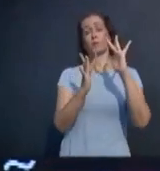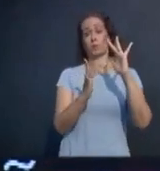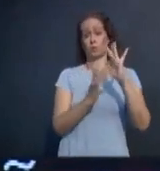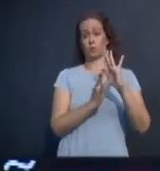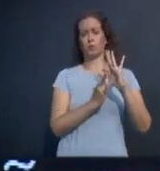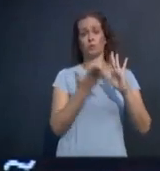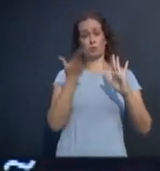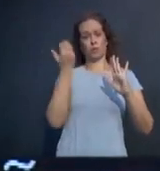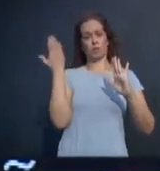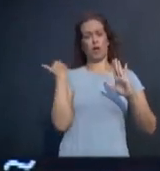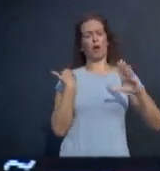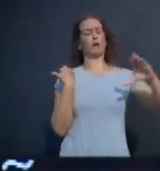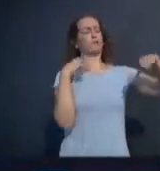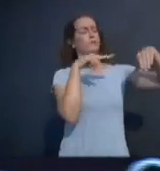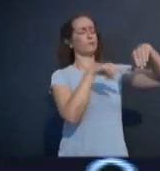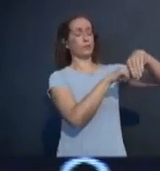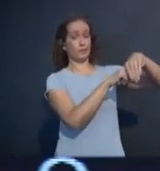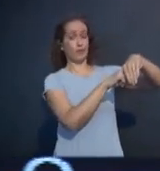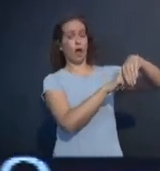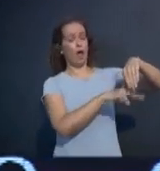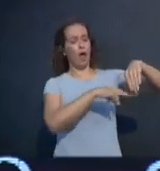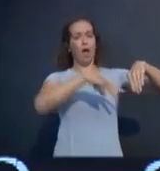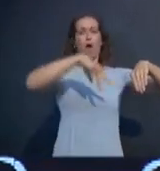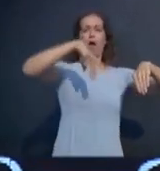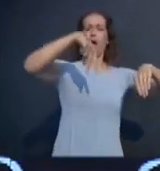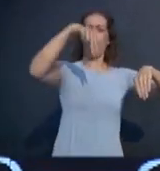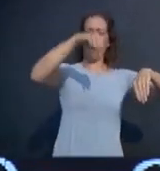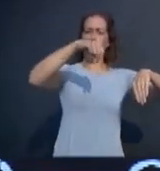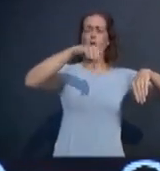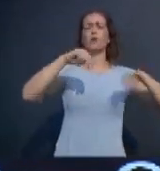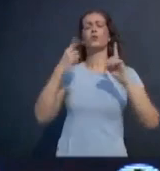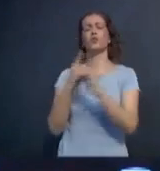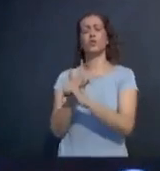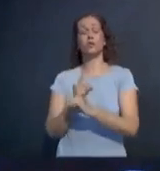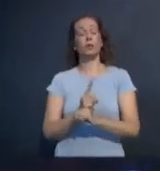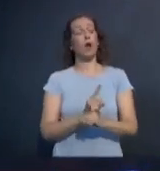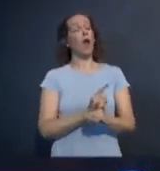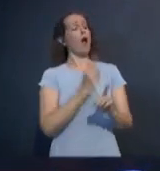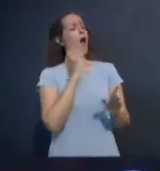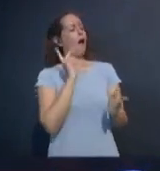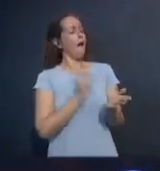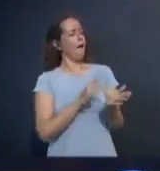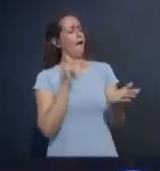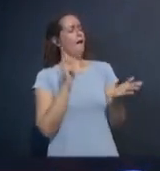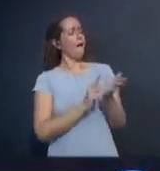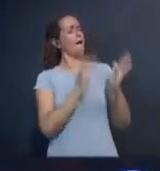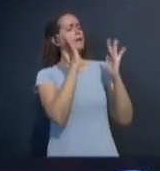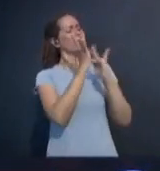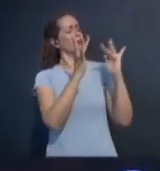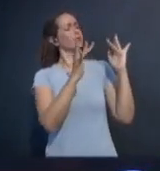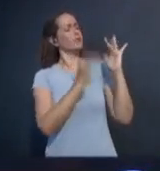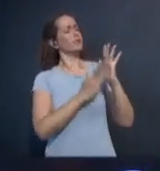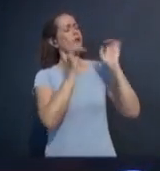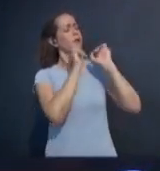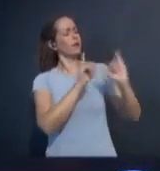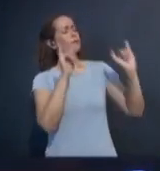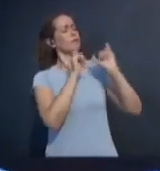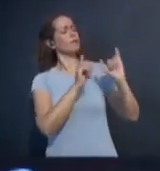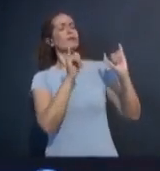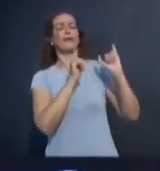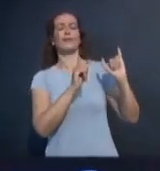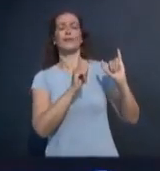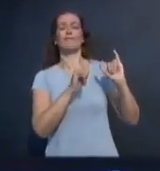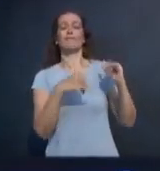os mortos, lembraram-se os seus discípulos de que ele dissera isso. E creram na Escritura e